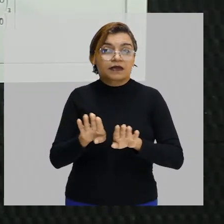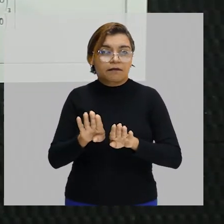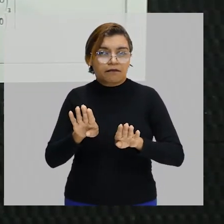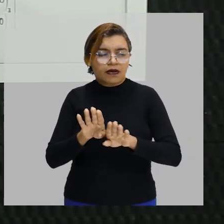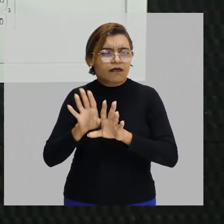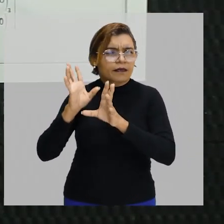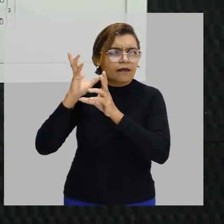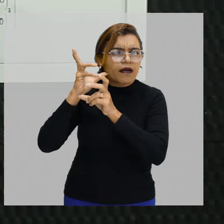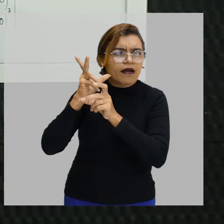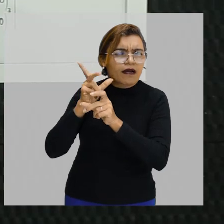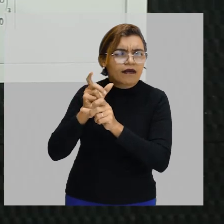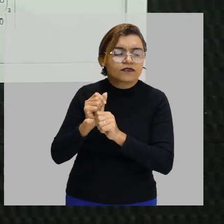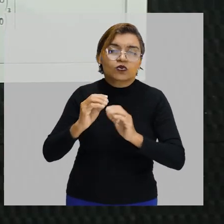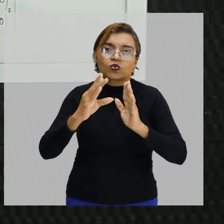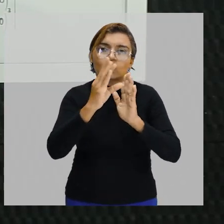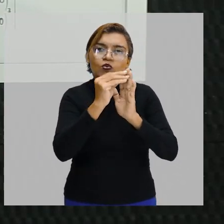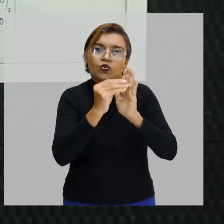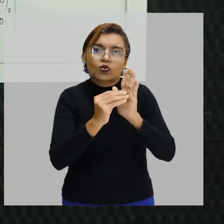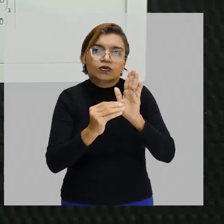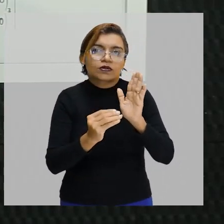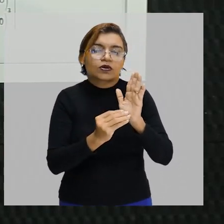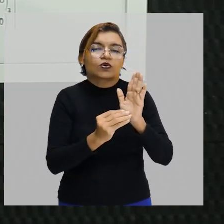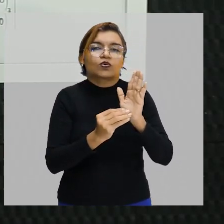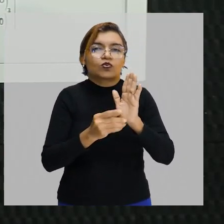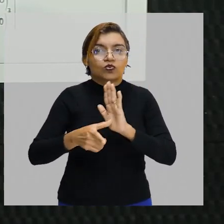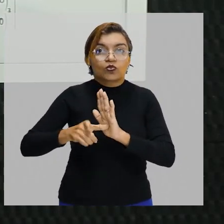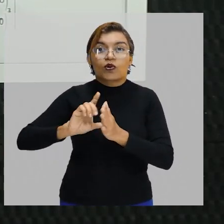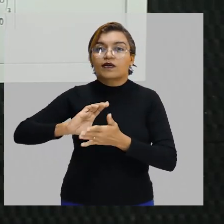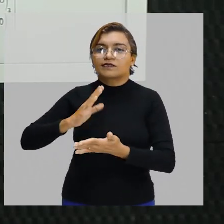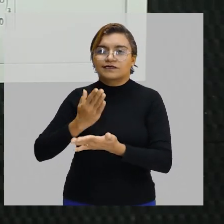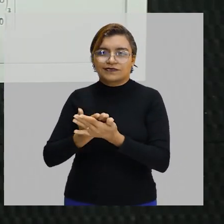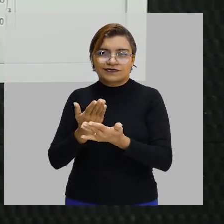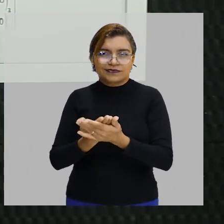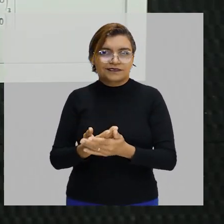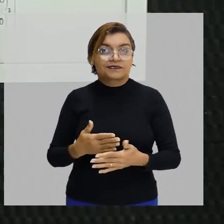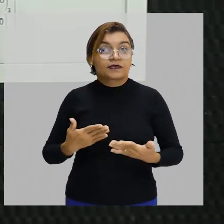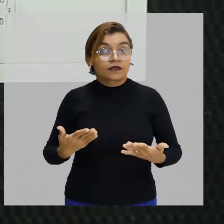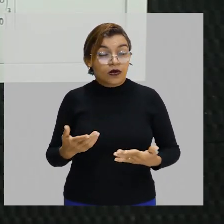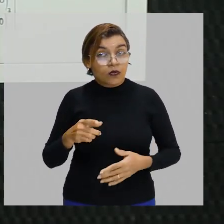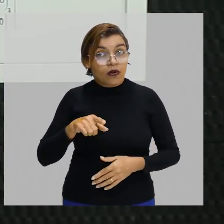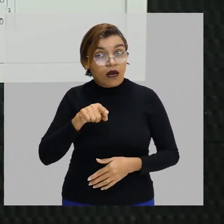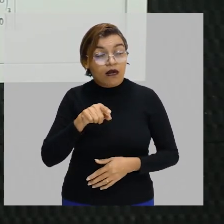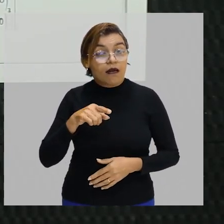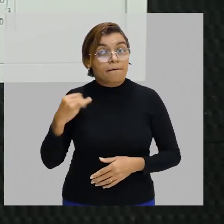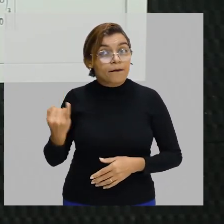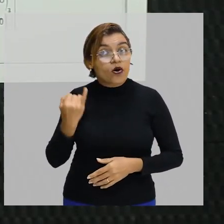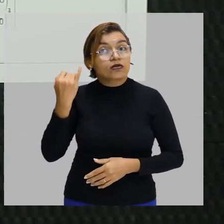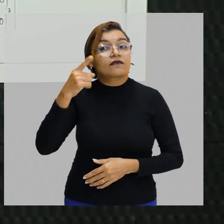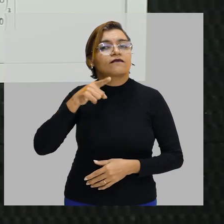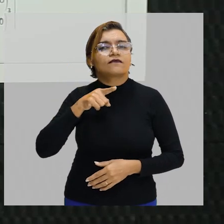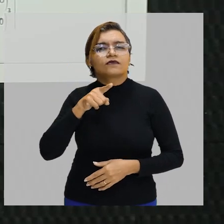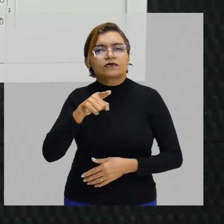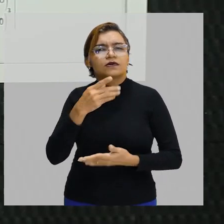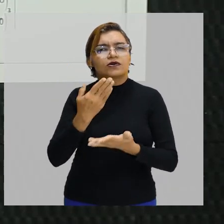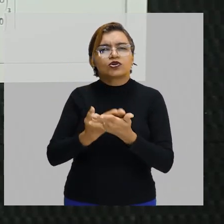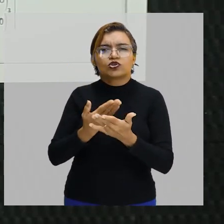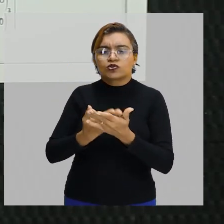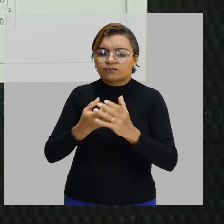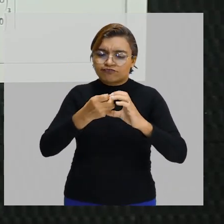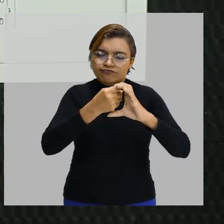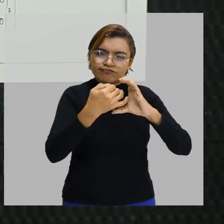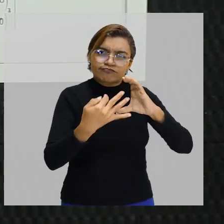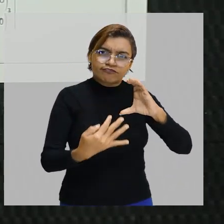geral nos conteúdos que a gente já estudou. Então, galera, é muito importante que você estude as